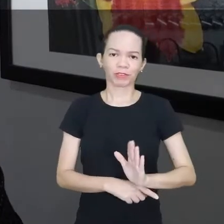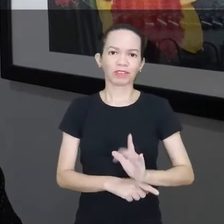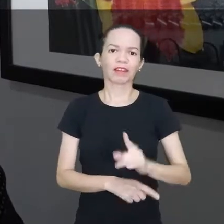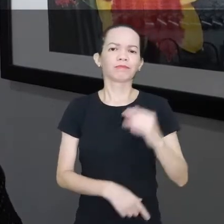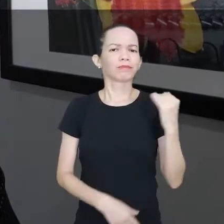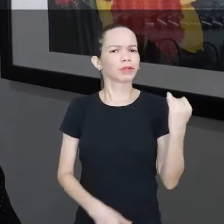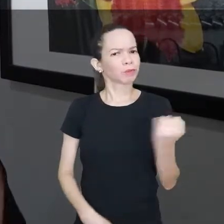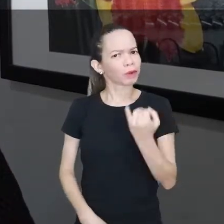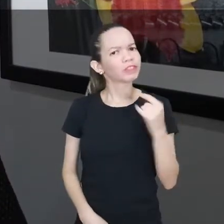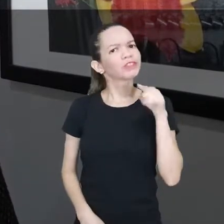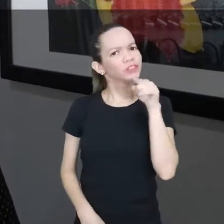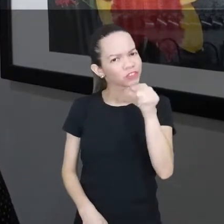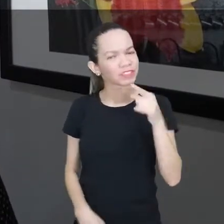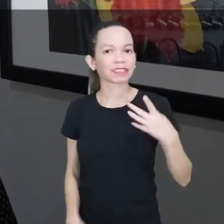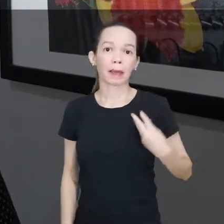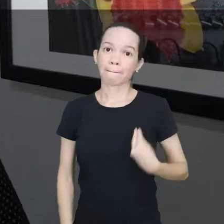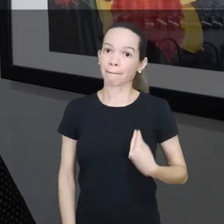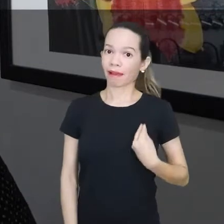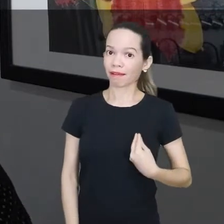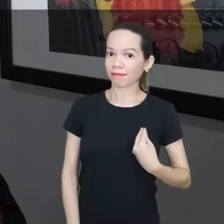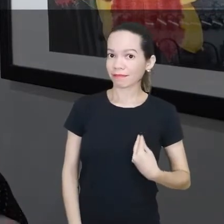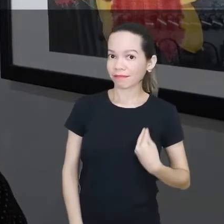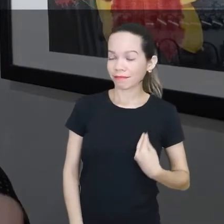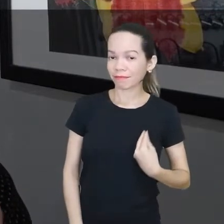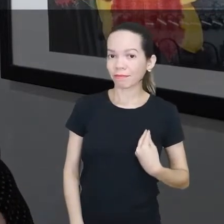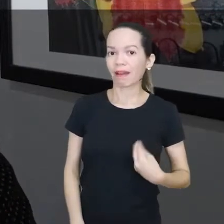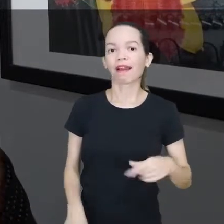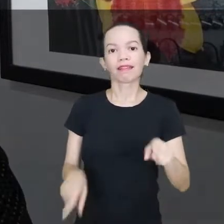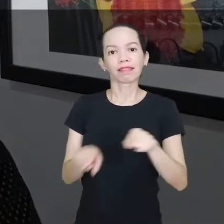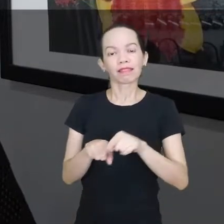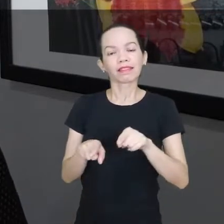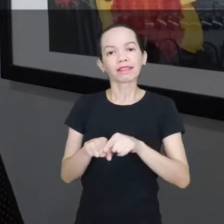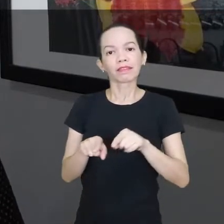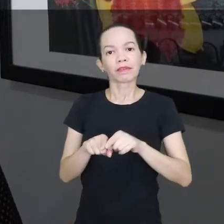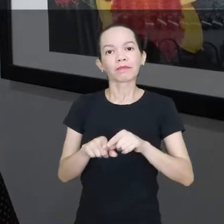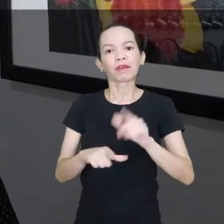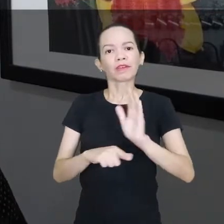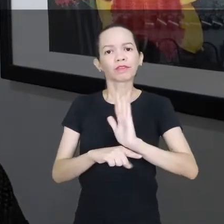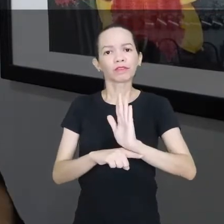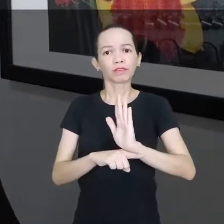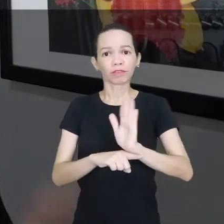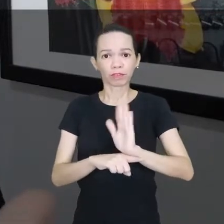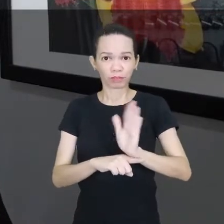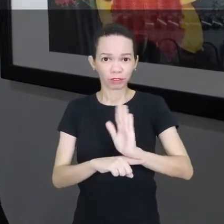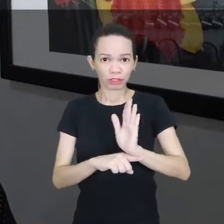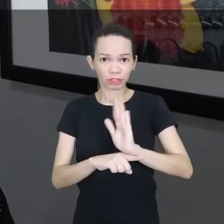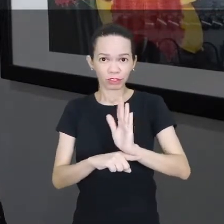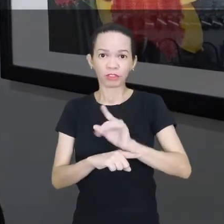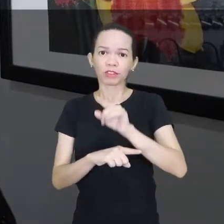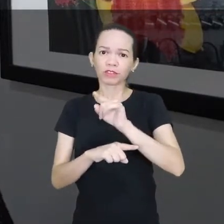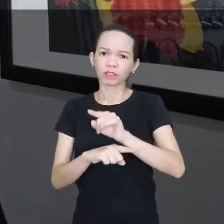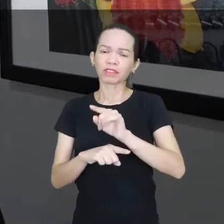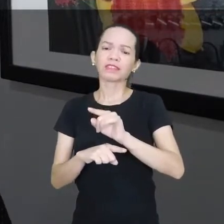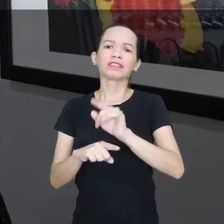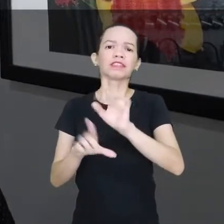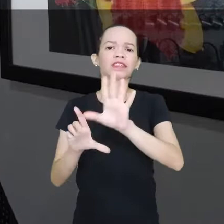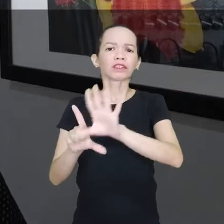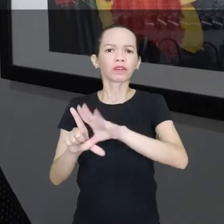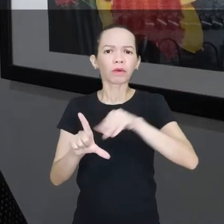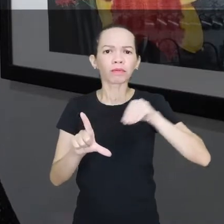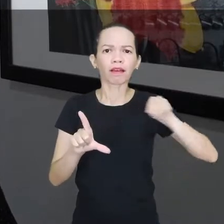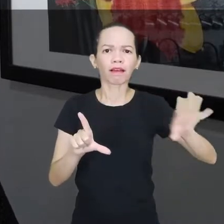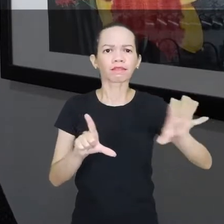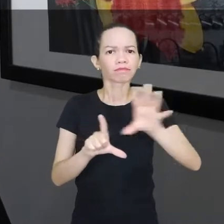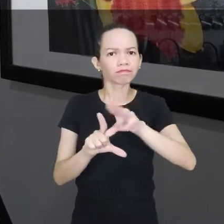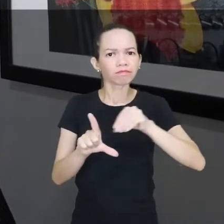É muito importante a sua participação, é muito importante você compartilhar este vídeo, é muito importante você deixar um comentário, um